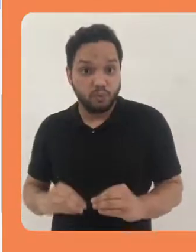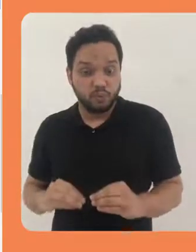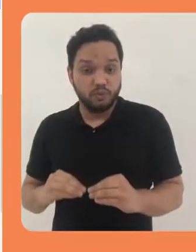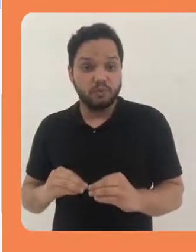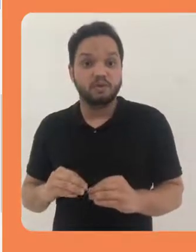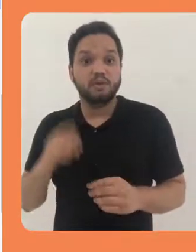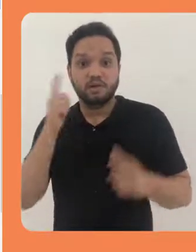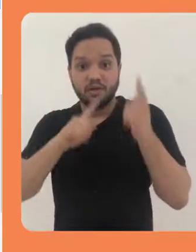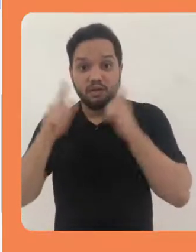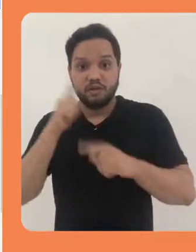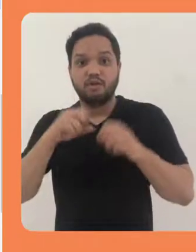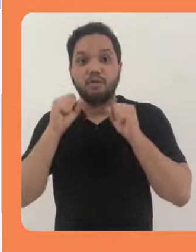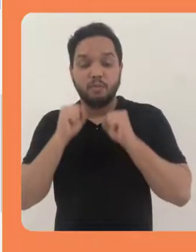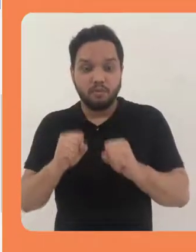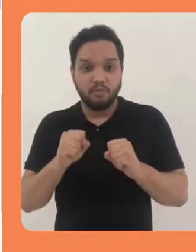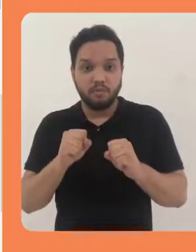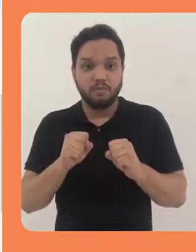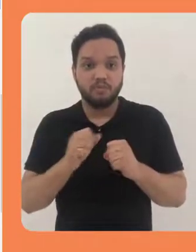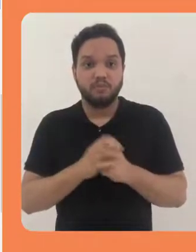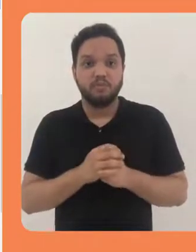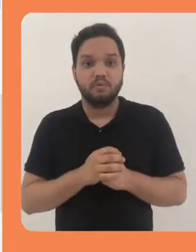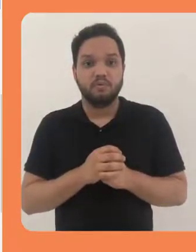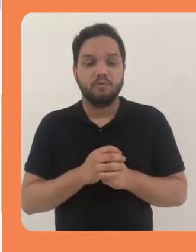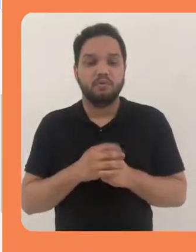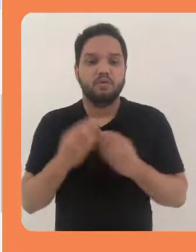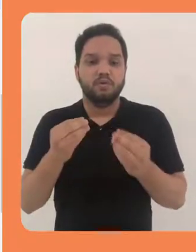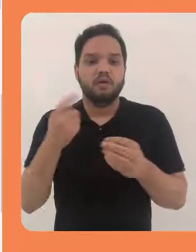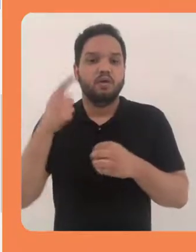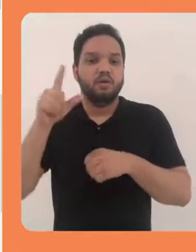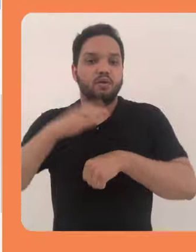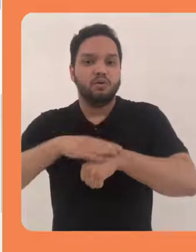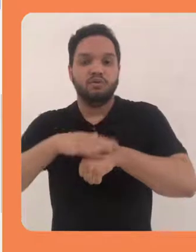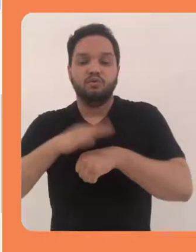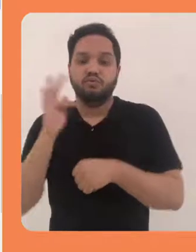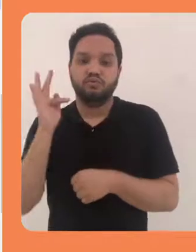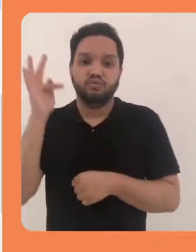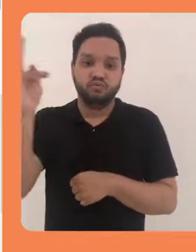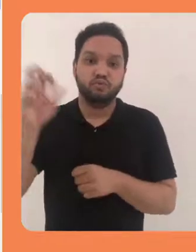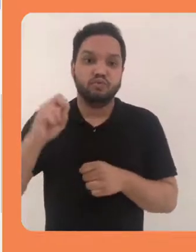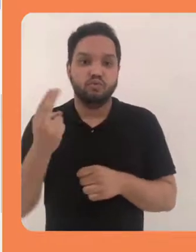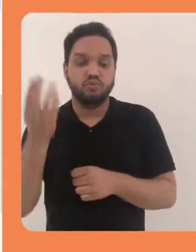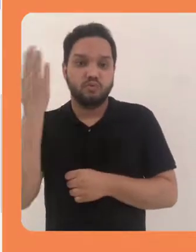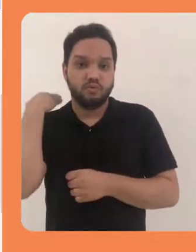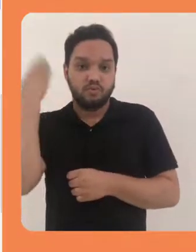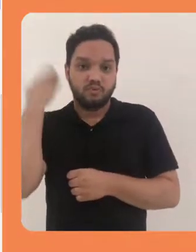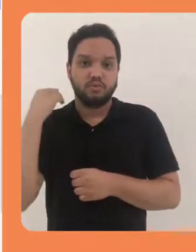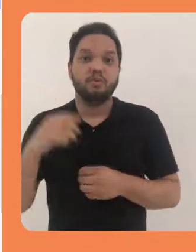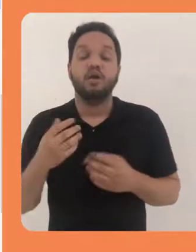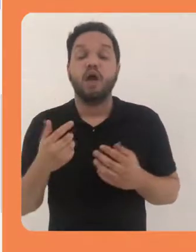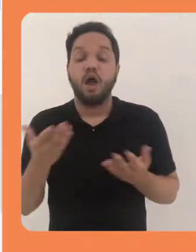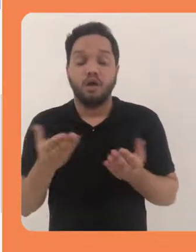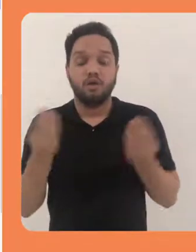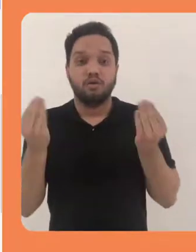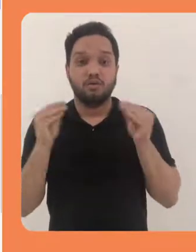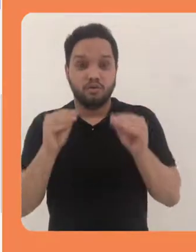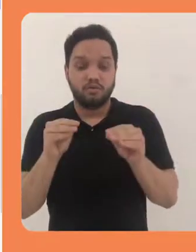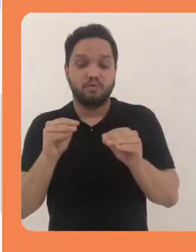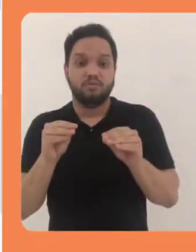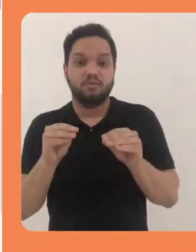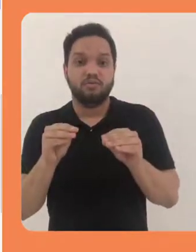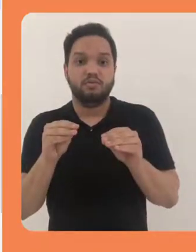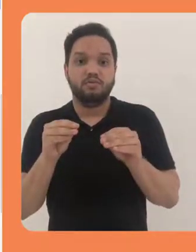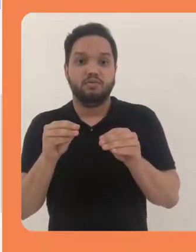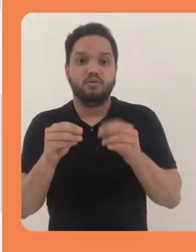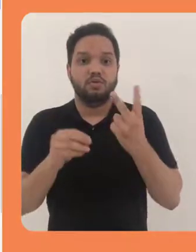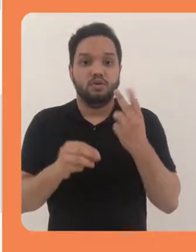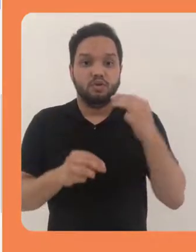o aluno acertar todas as questões você pode encaminhá-lo para um algum tempo no